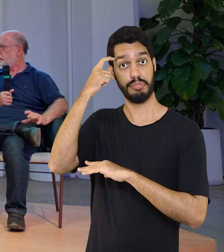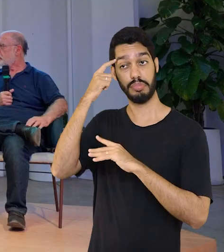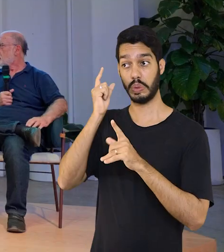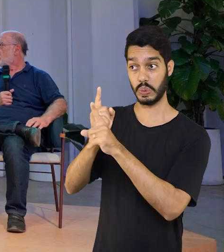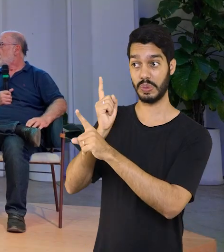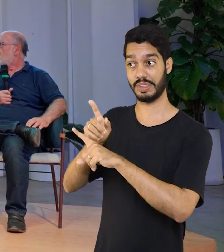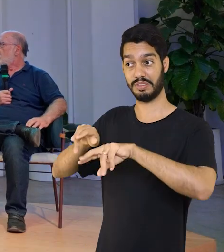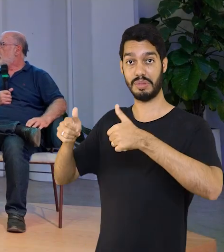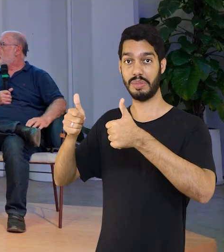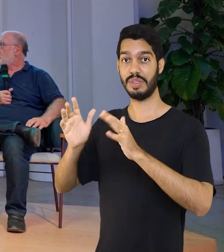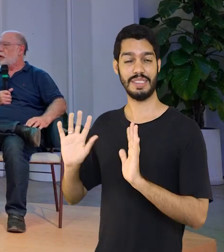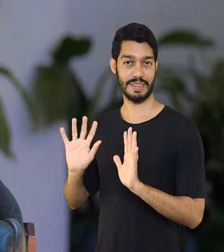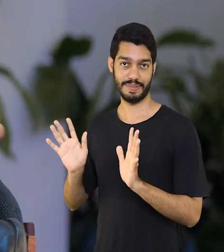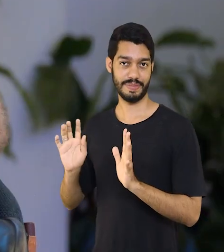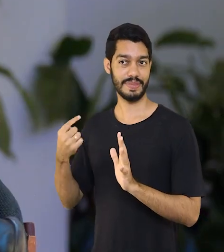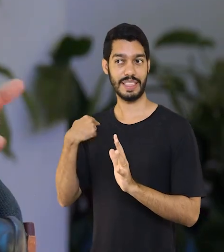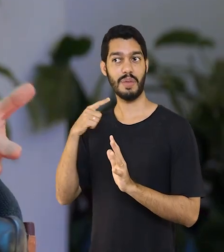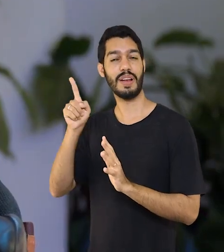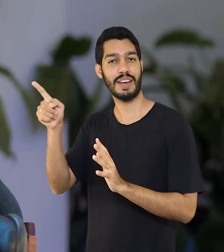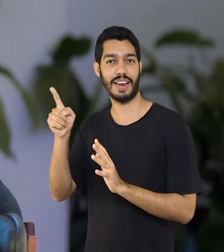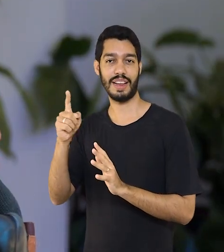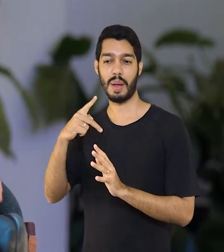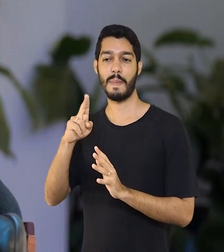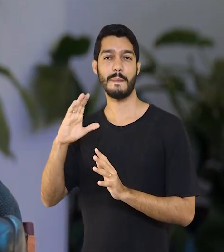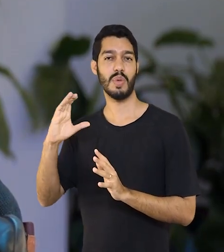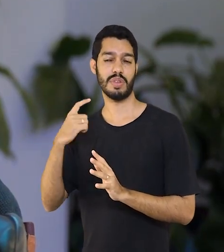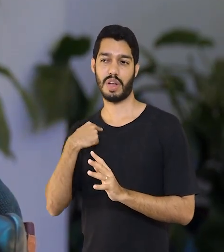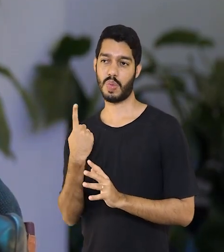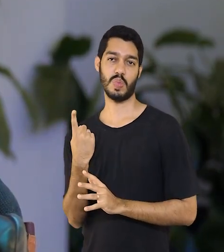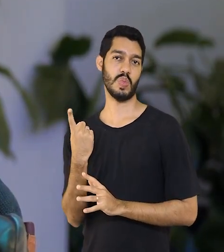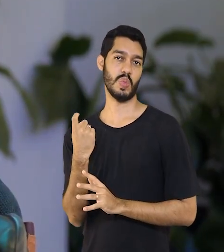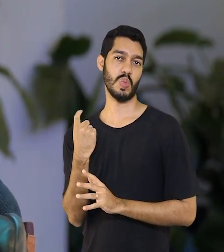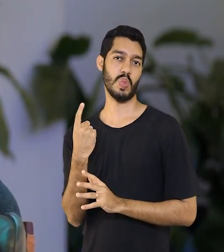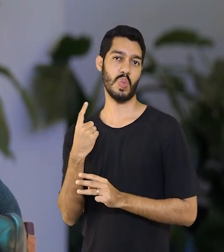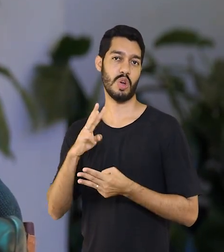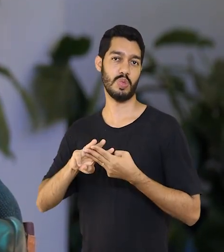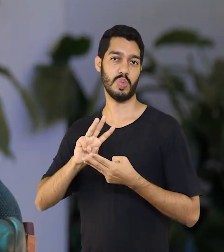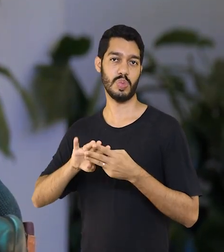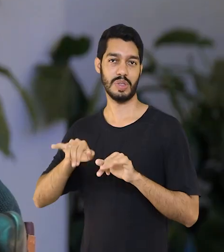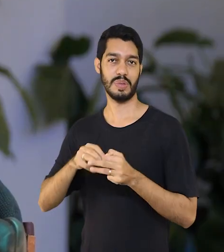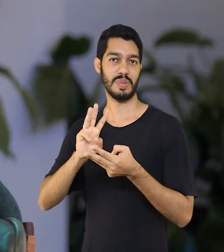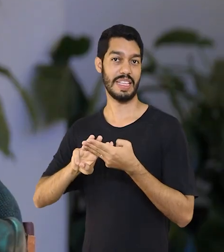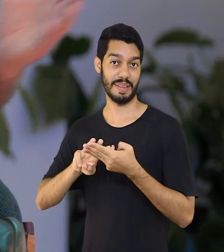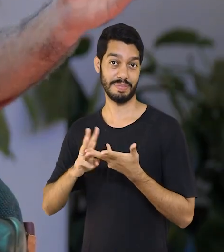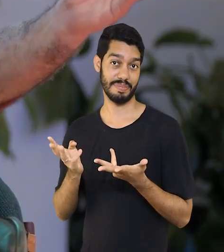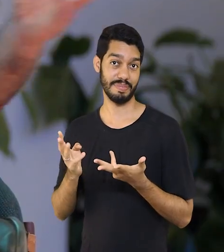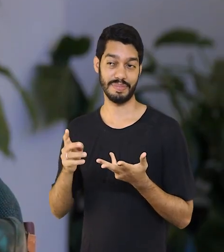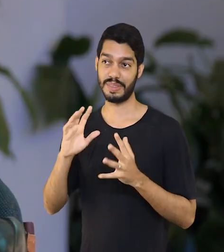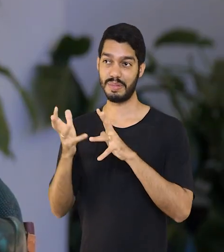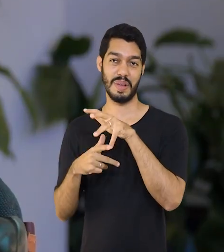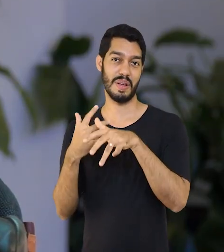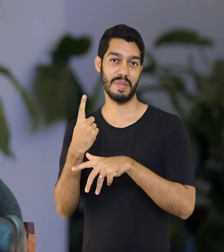expectativa. Mas eu tinha que ir, né? A PUC, eu sou o único judeu jesuíta do planeta. Tem quase tanto